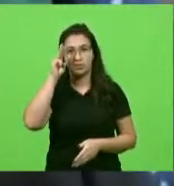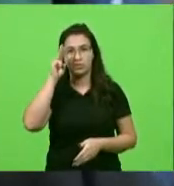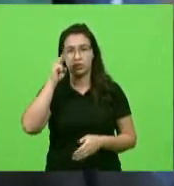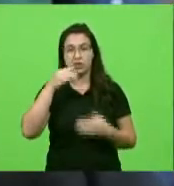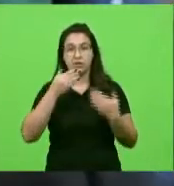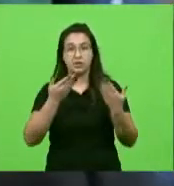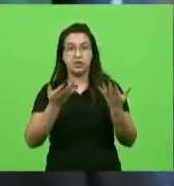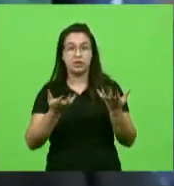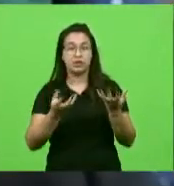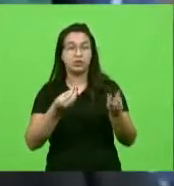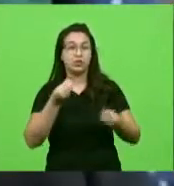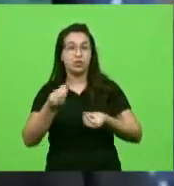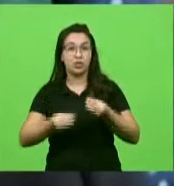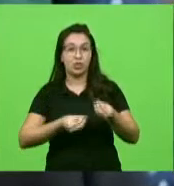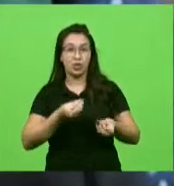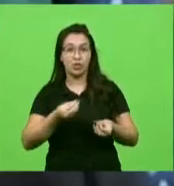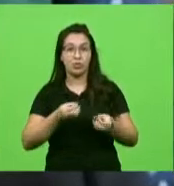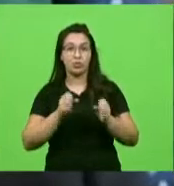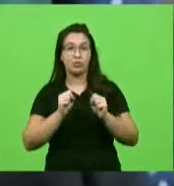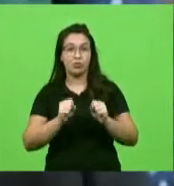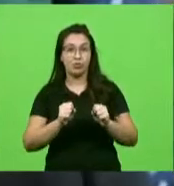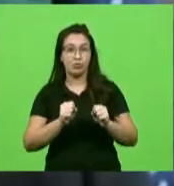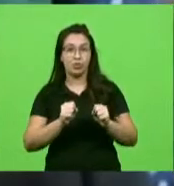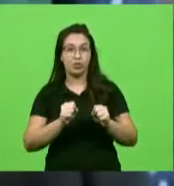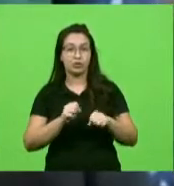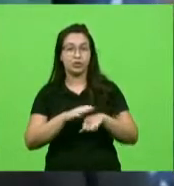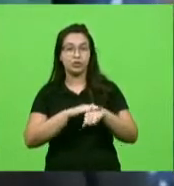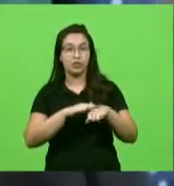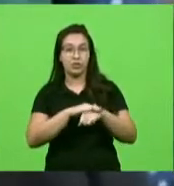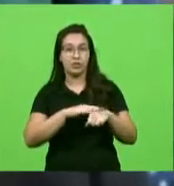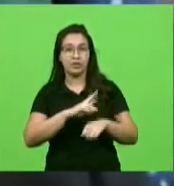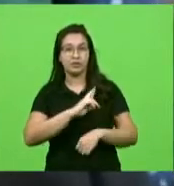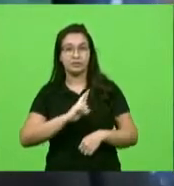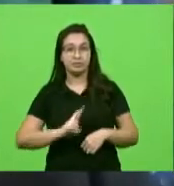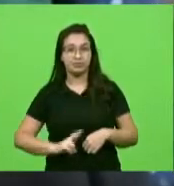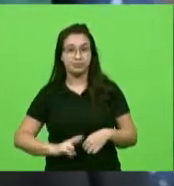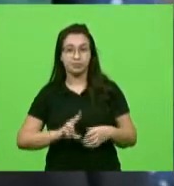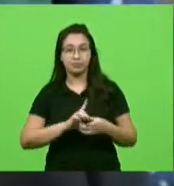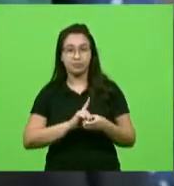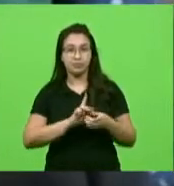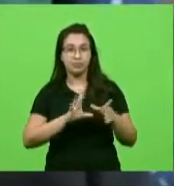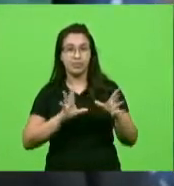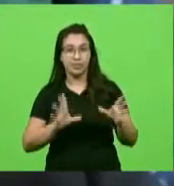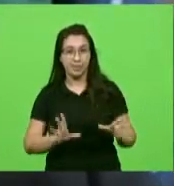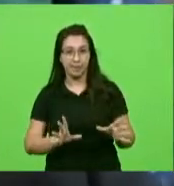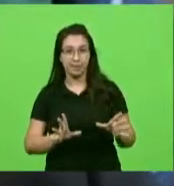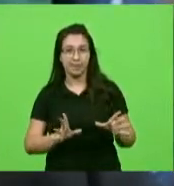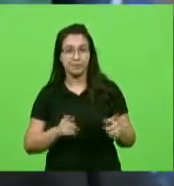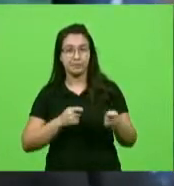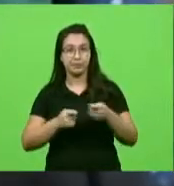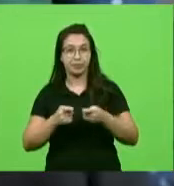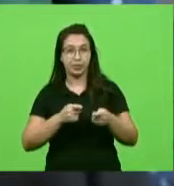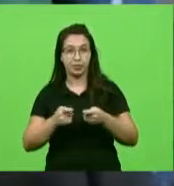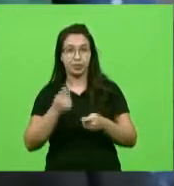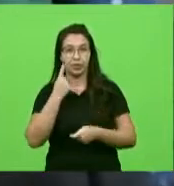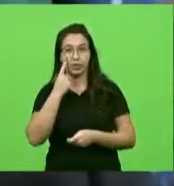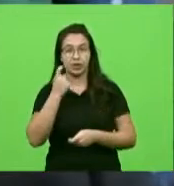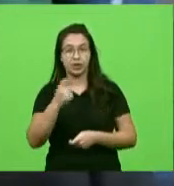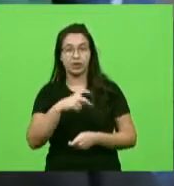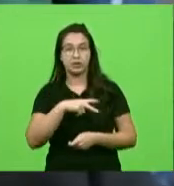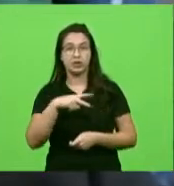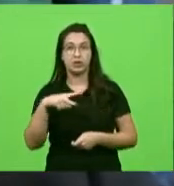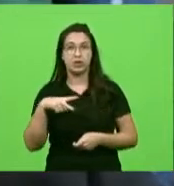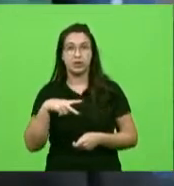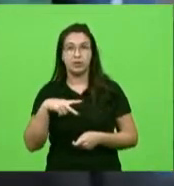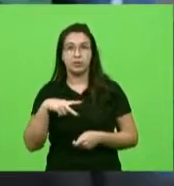tratar de forma republicana de assuntos relevantes da gestão do controle e de alto interesse público diante